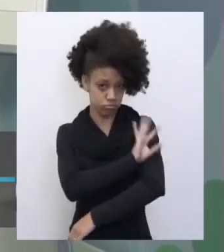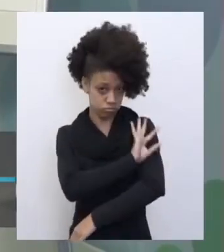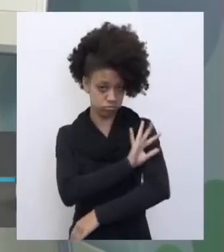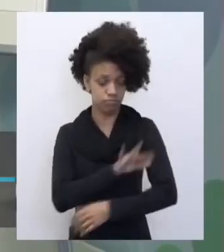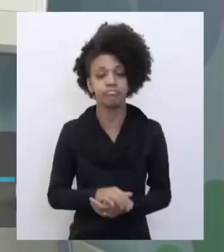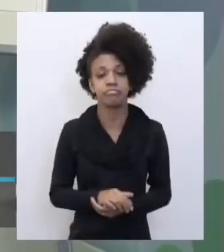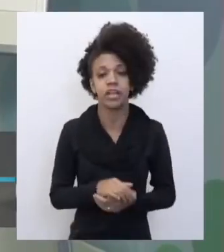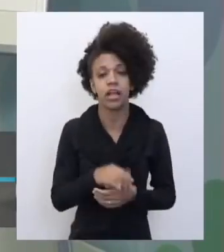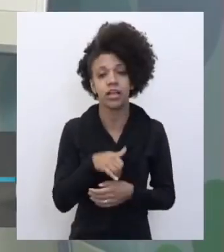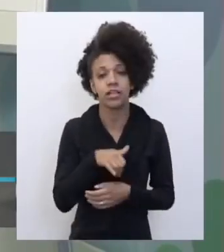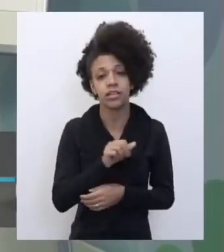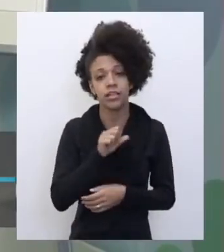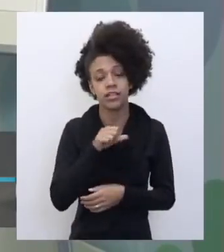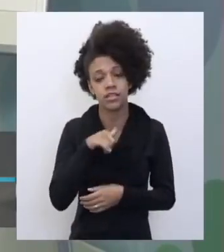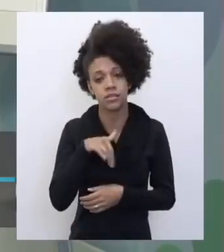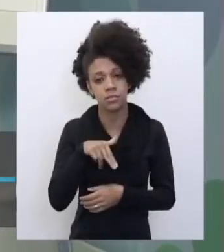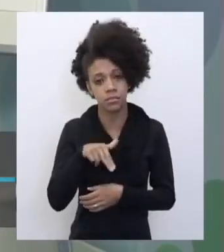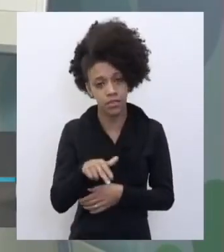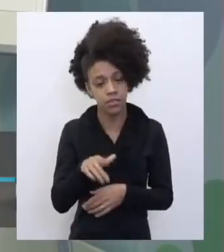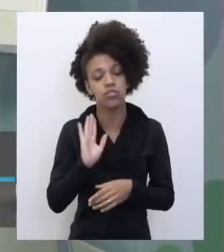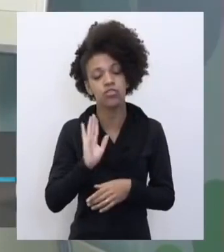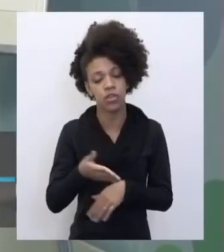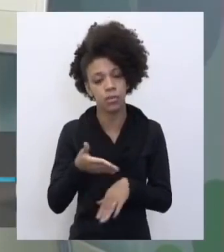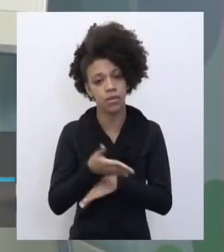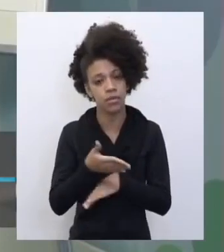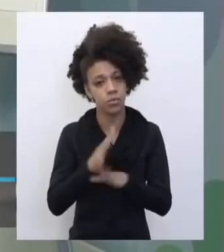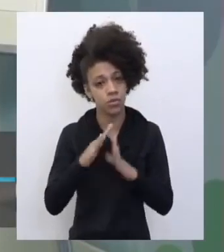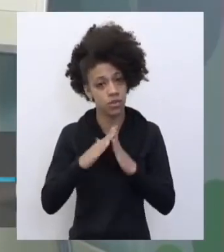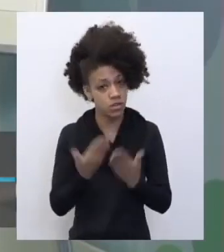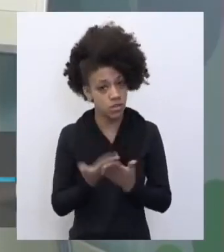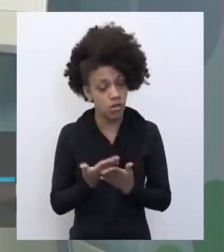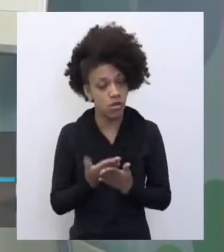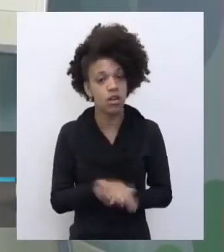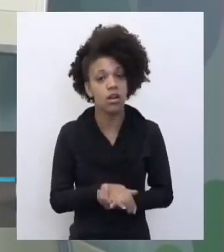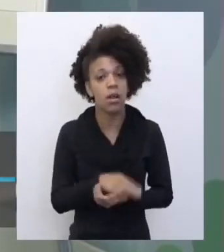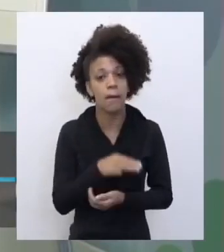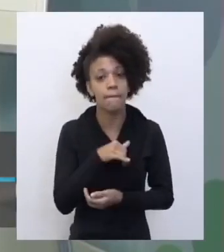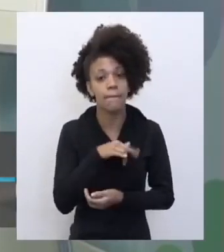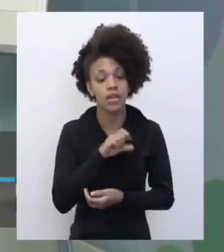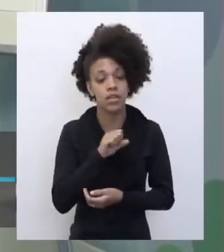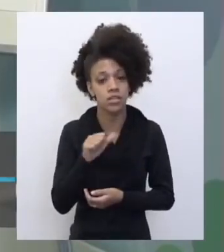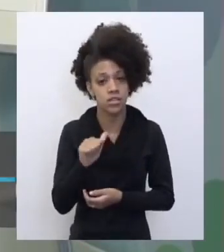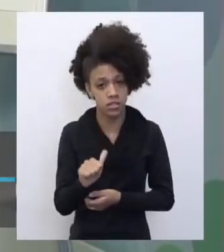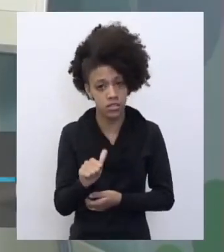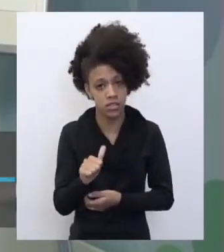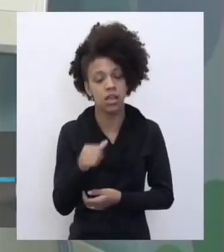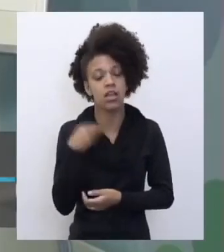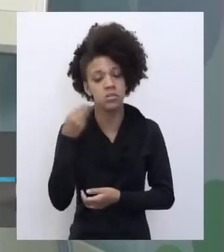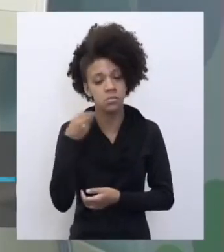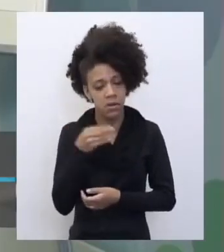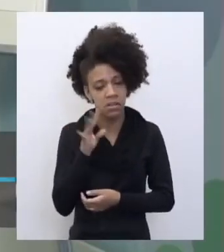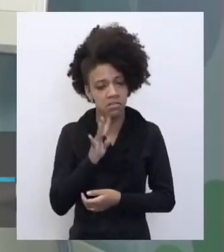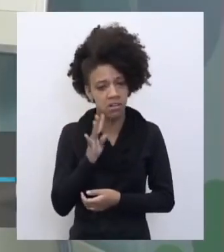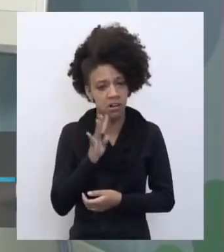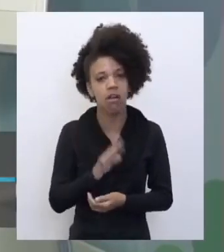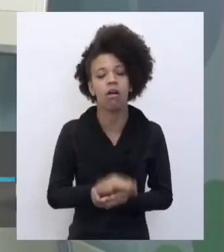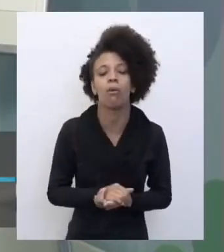A Yasmin já participou na escola. A Melissa teve uma experiência muito boa, disse que foi muito legal.